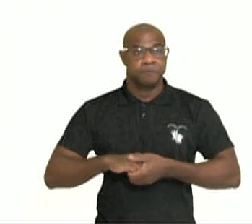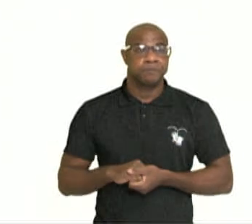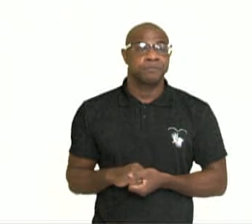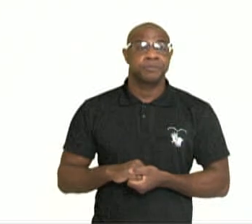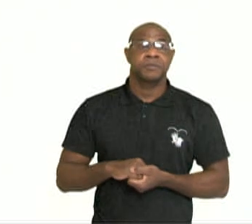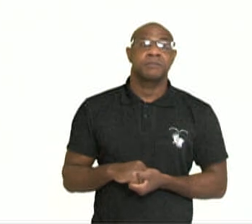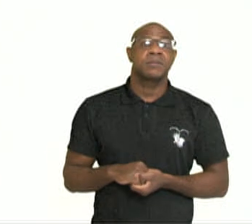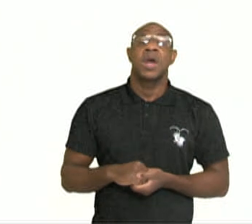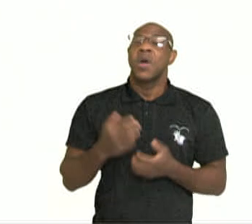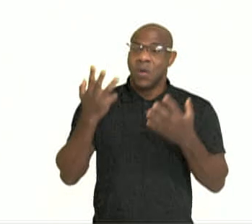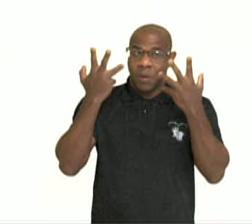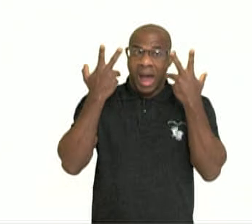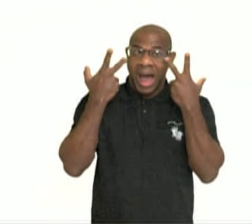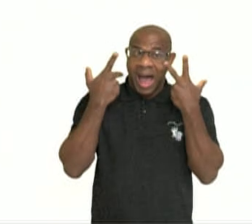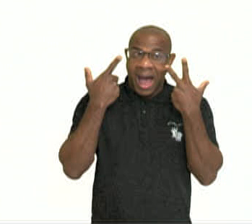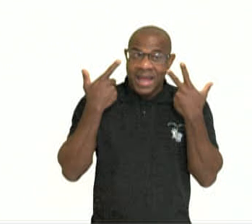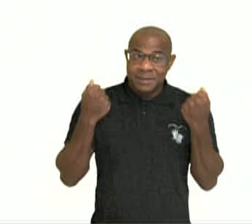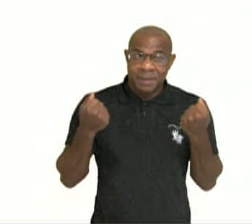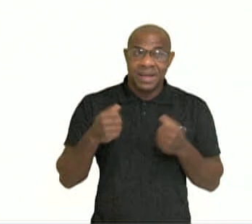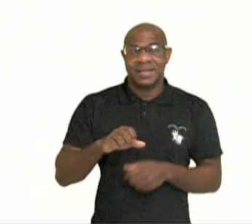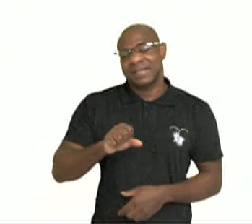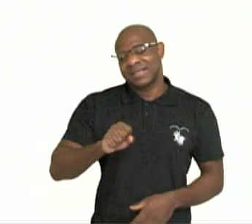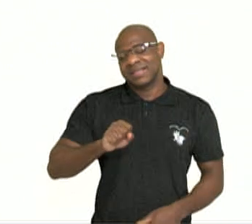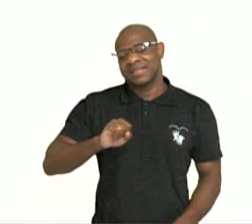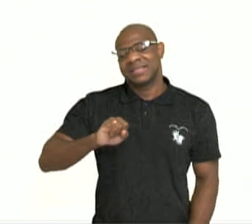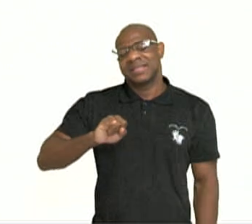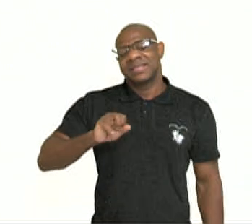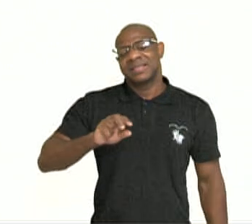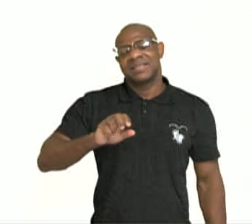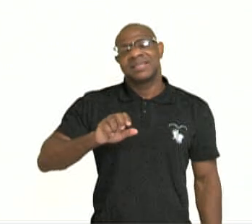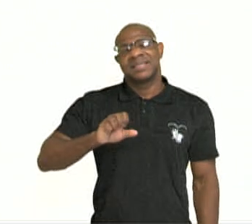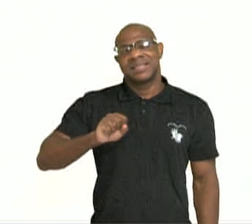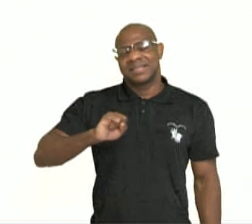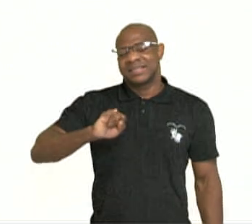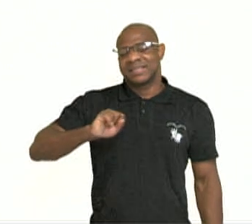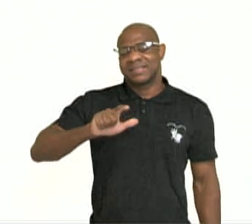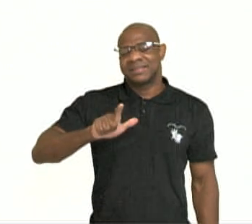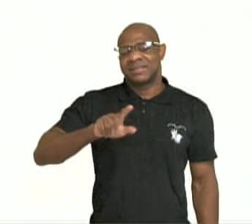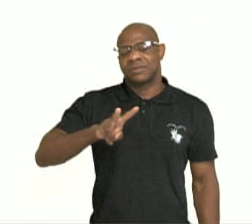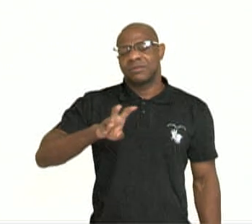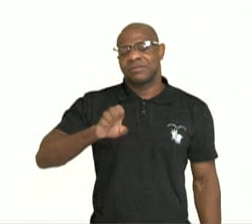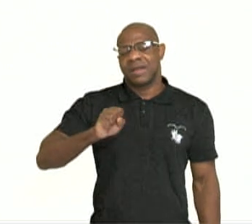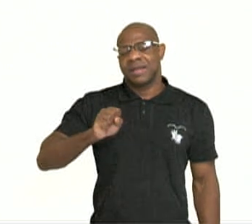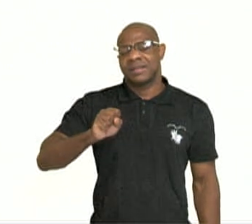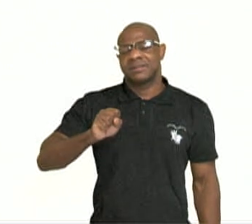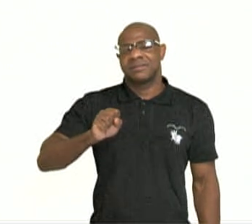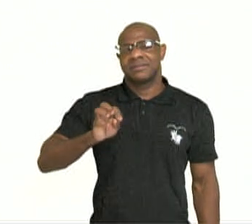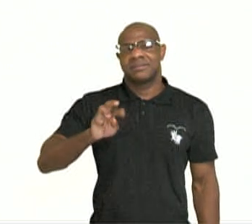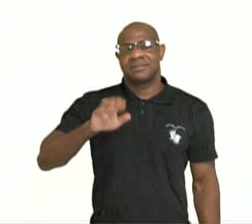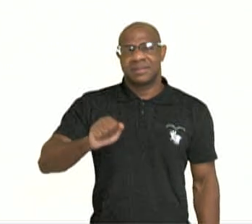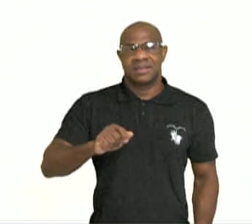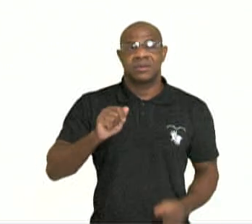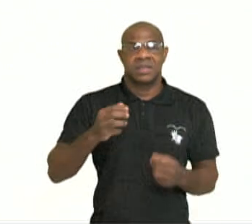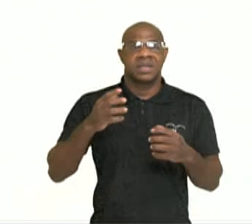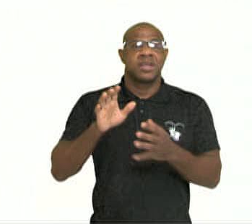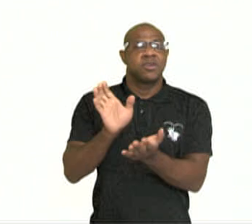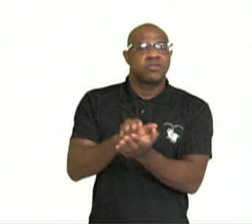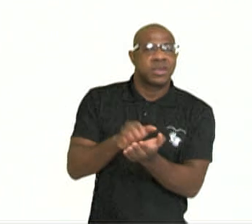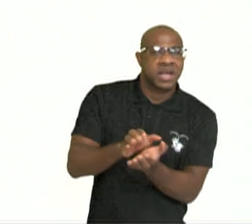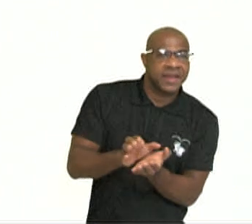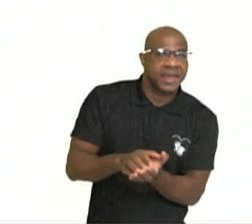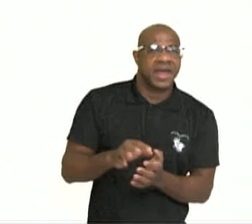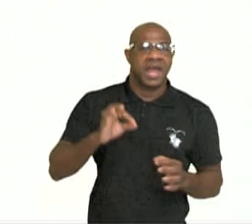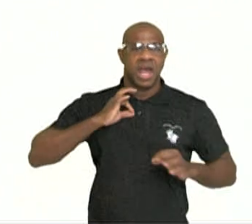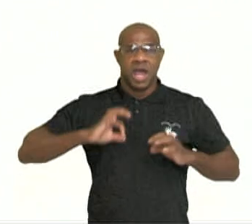Os animais silvestres, como jacarés, onças, macacos e pássaros, são alguns exemplos. São